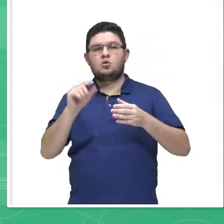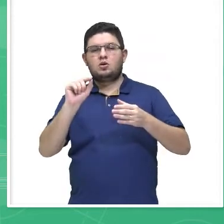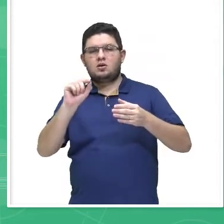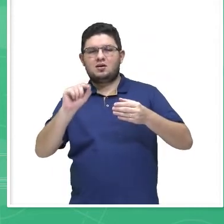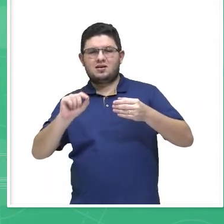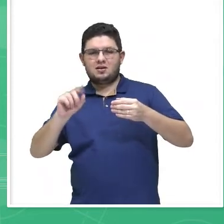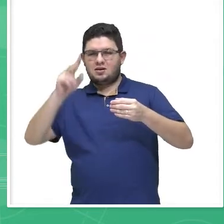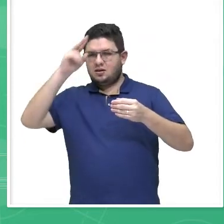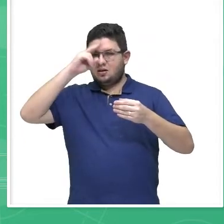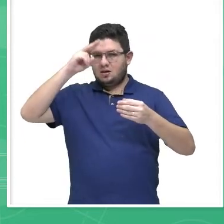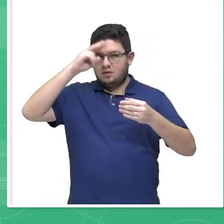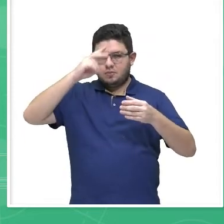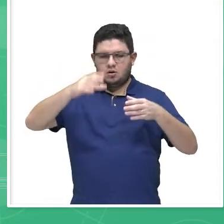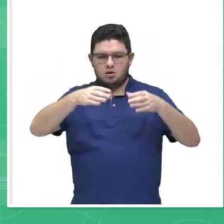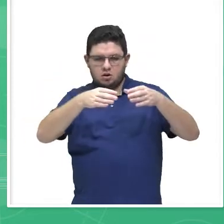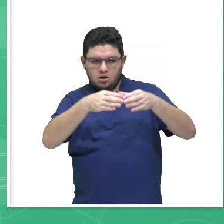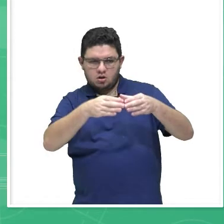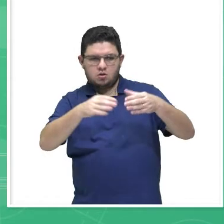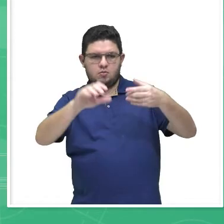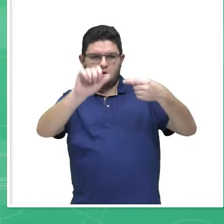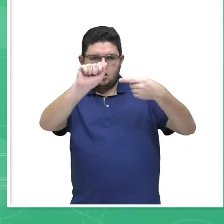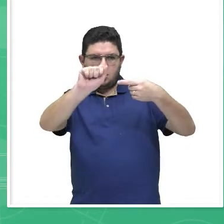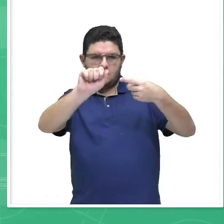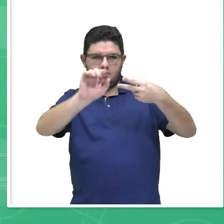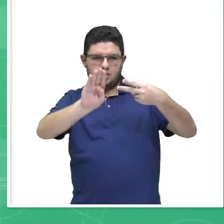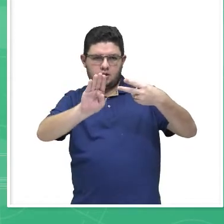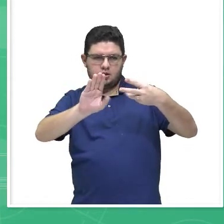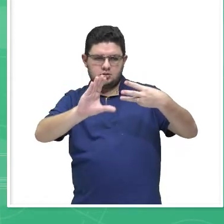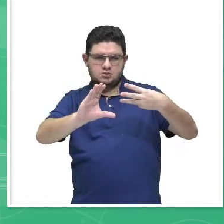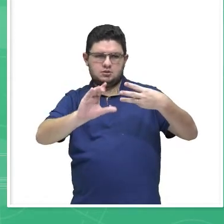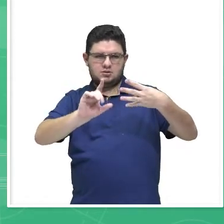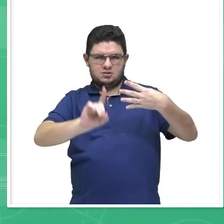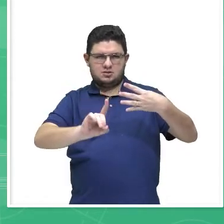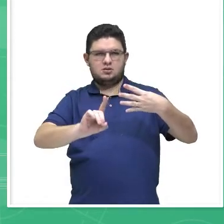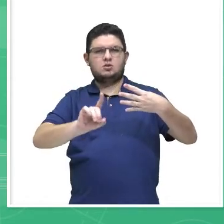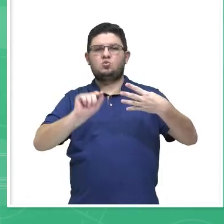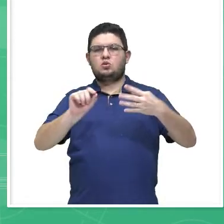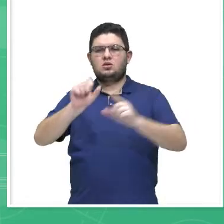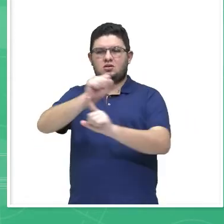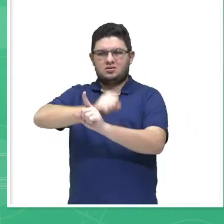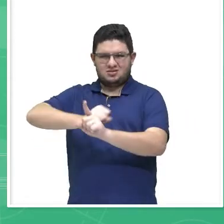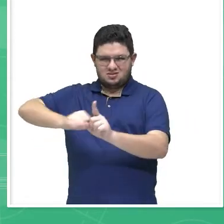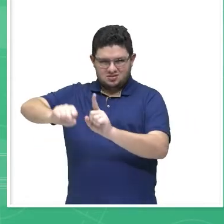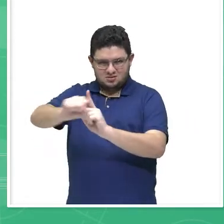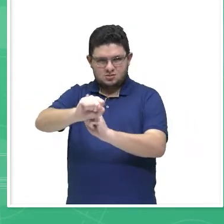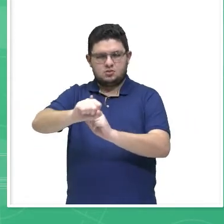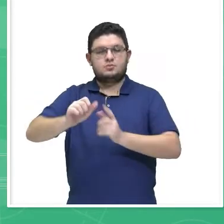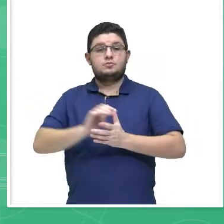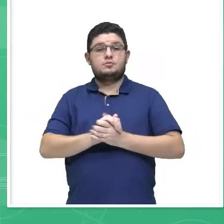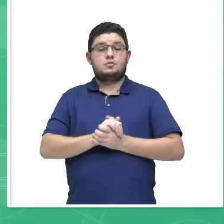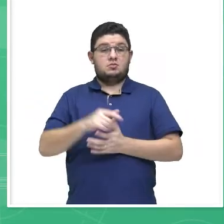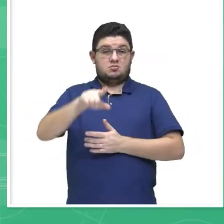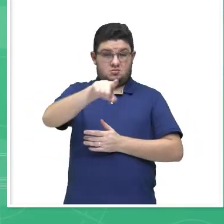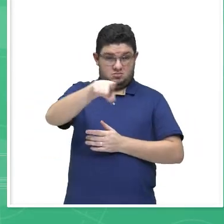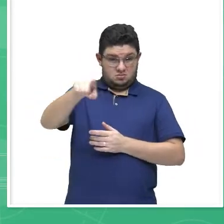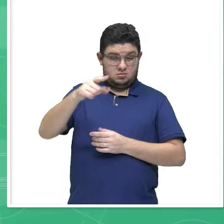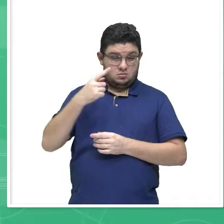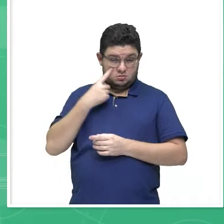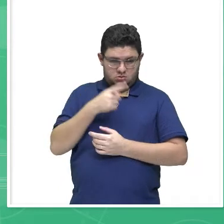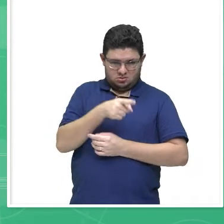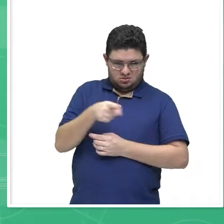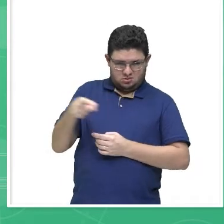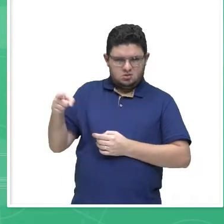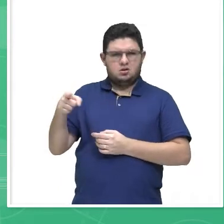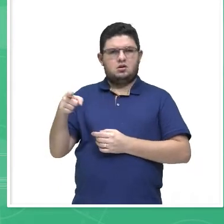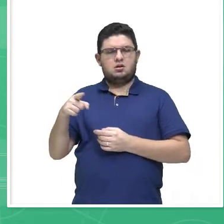Toda vez que vocês ouvirem falar em classe social, podem e devem associar